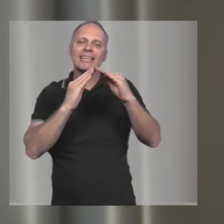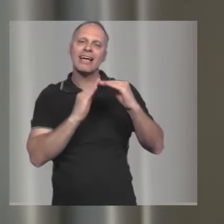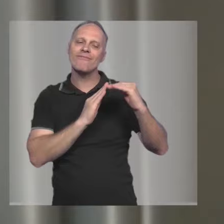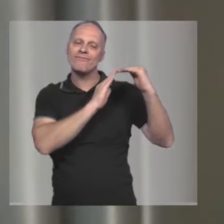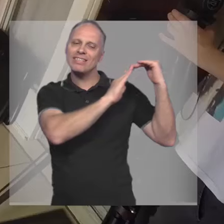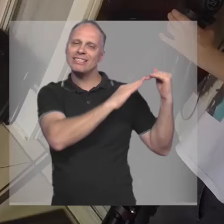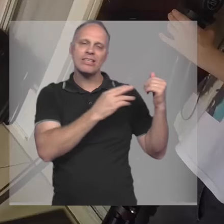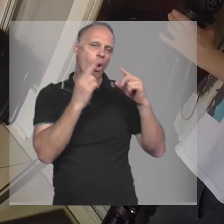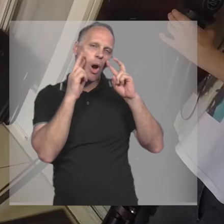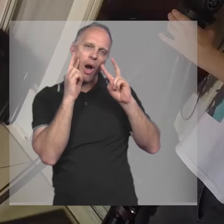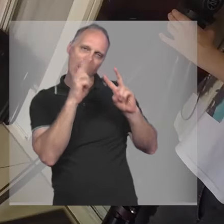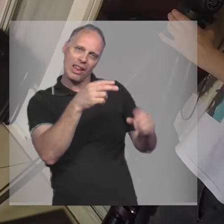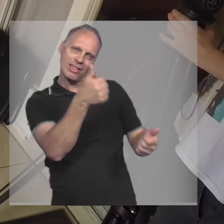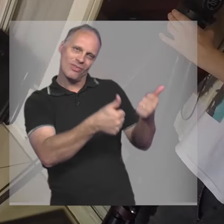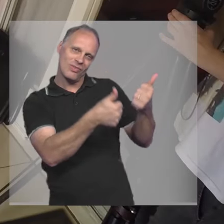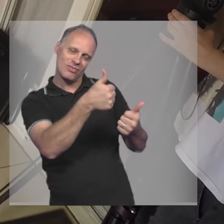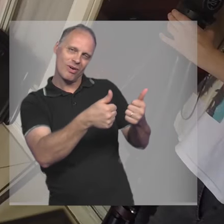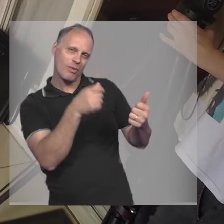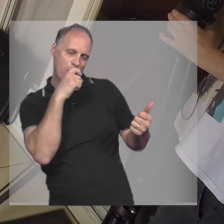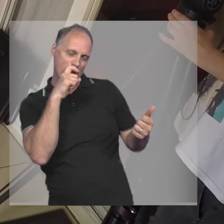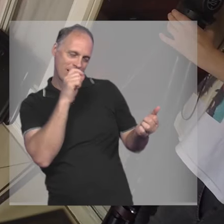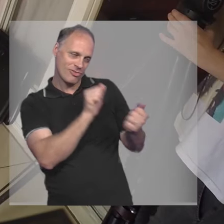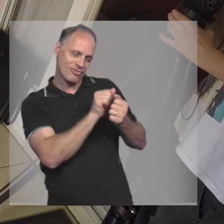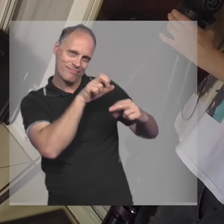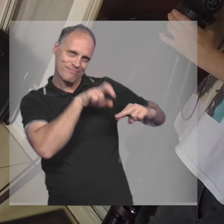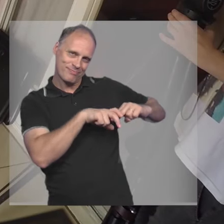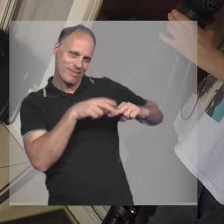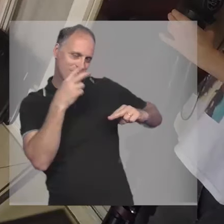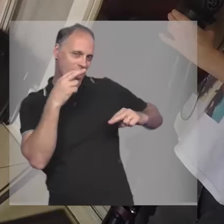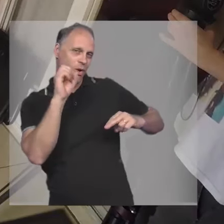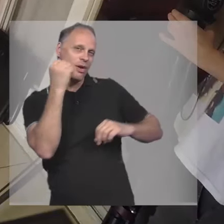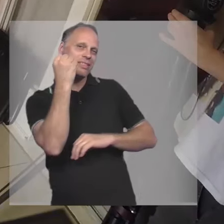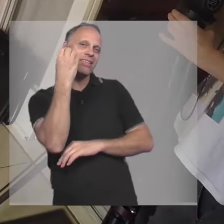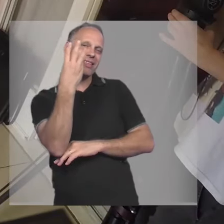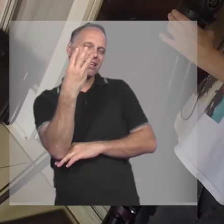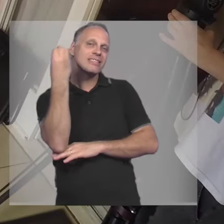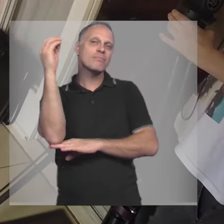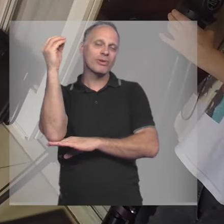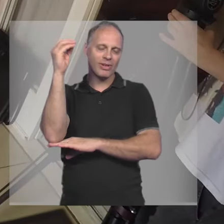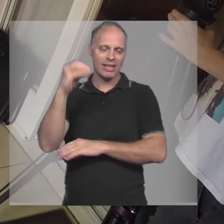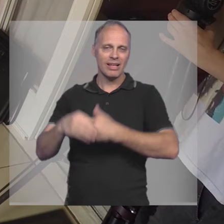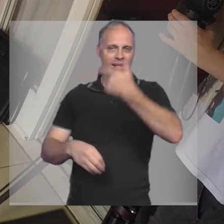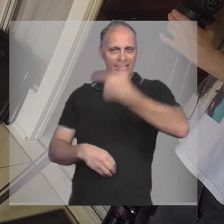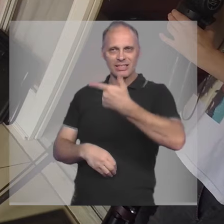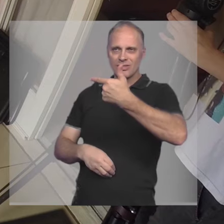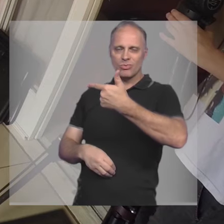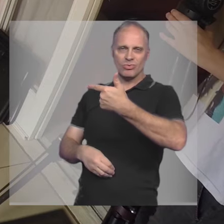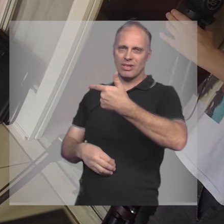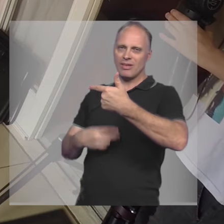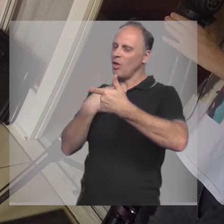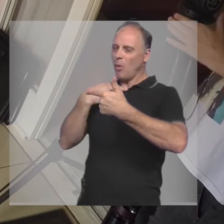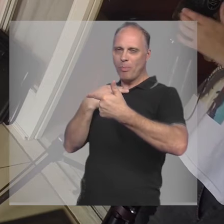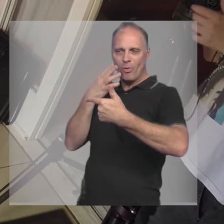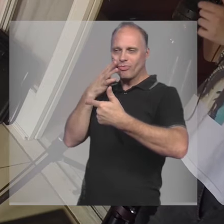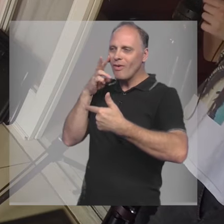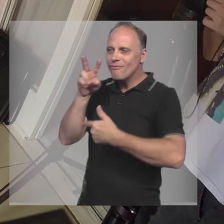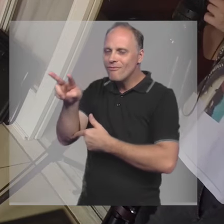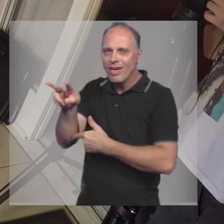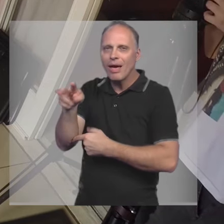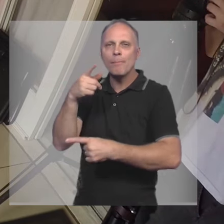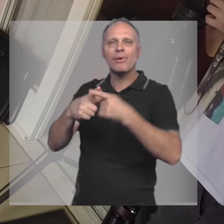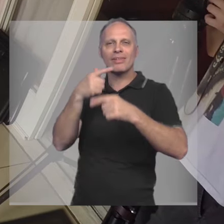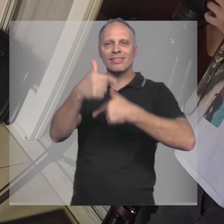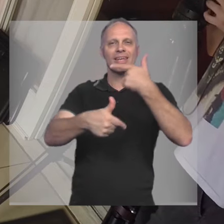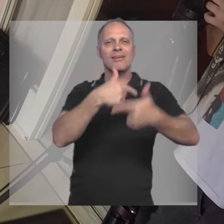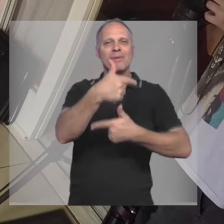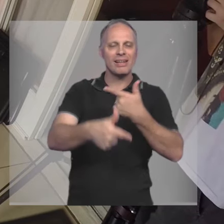de um vizinho assistindo futebol com meu pai, em 83, Porto Alegre. Na segunda eu não pude acompanhar, porque